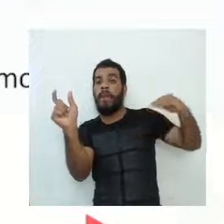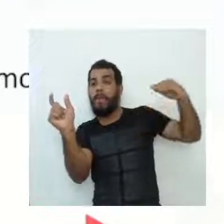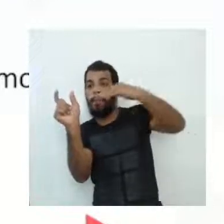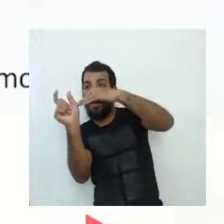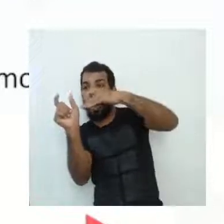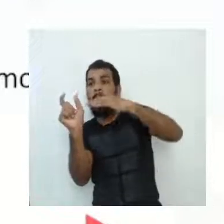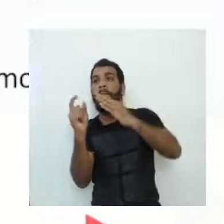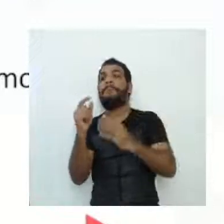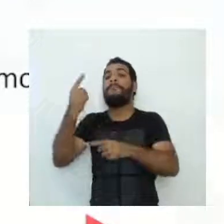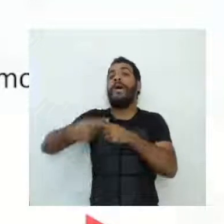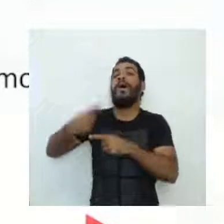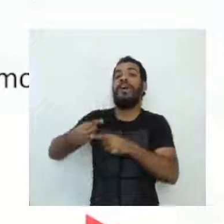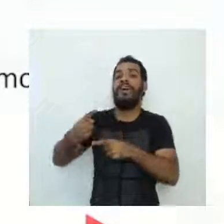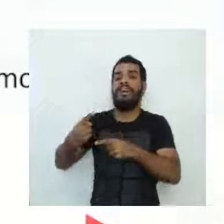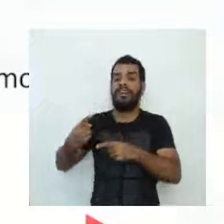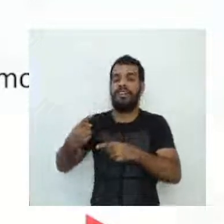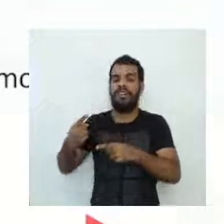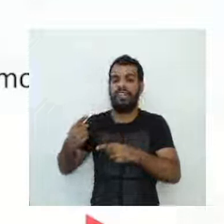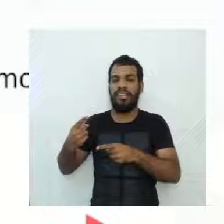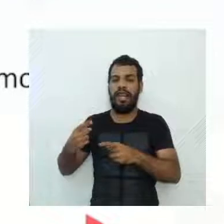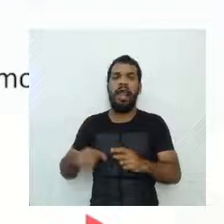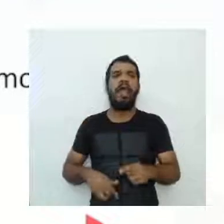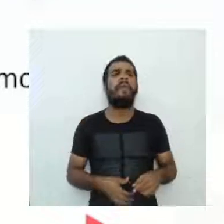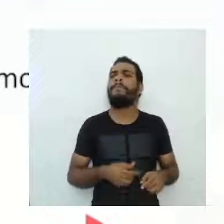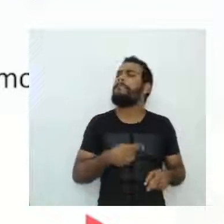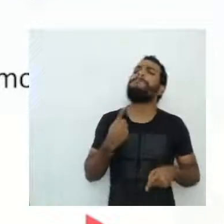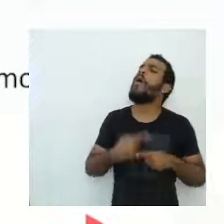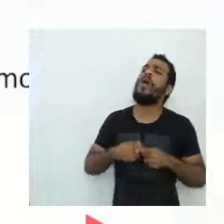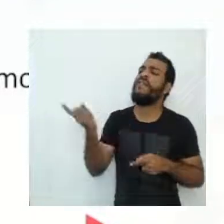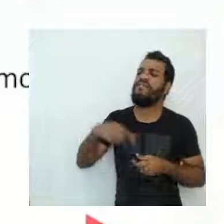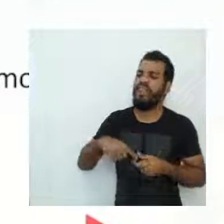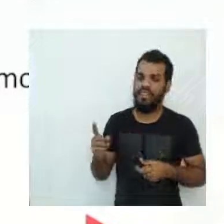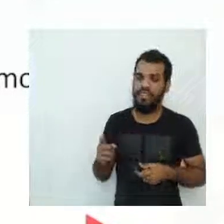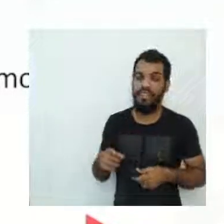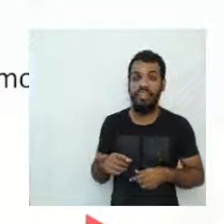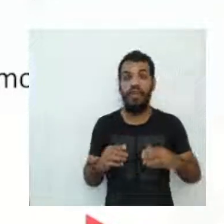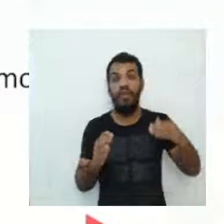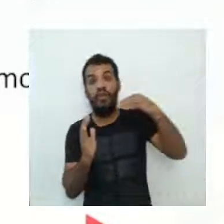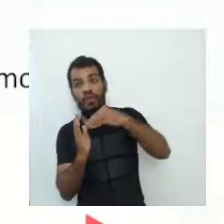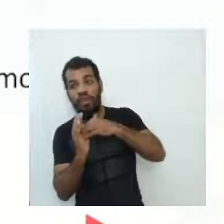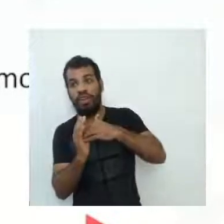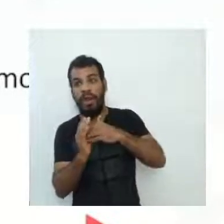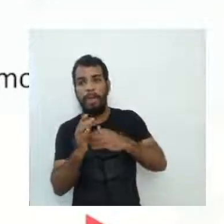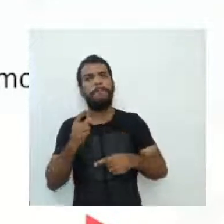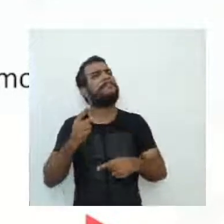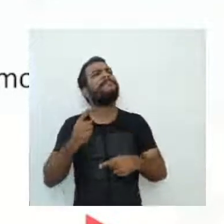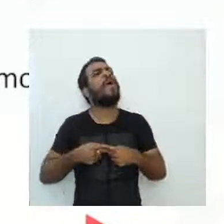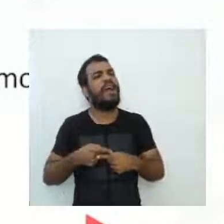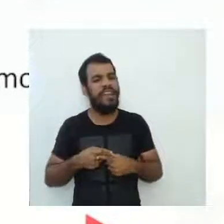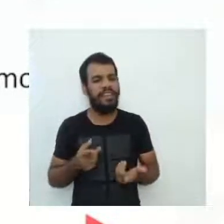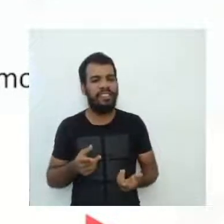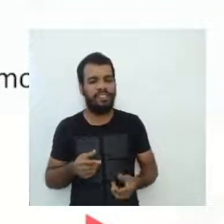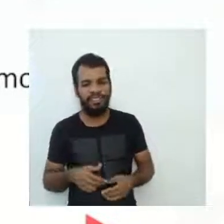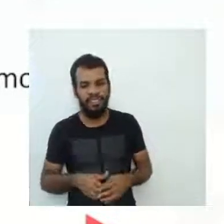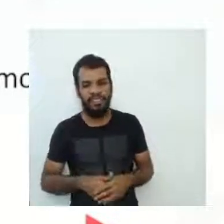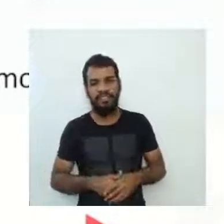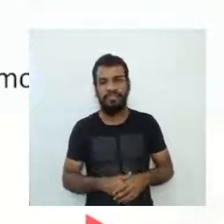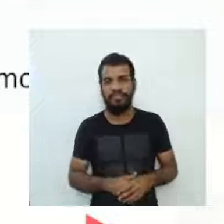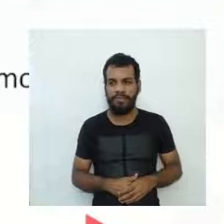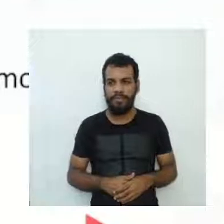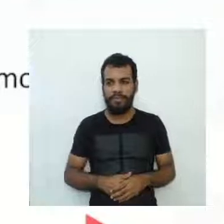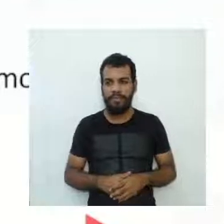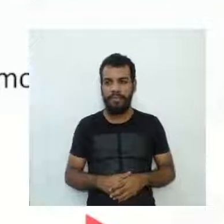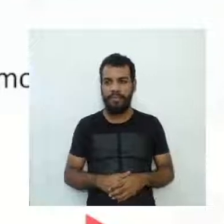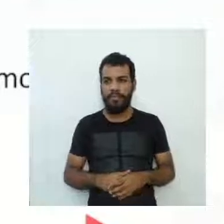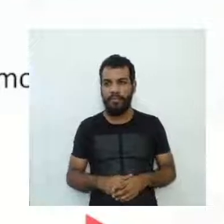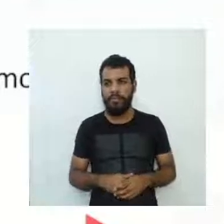início de frases, no meio das frases. Mas quando essas frases interrogativas, elas tiverem o porquê no final, a gente